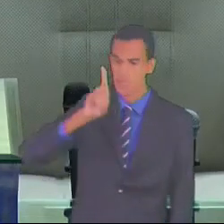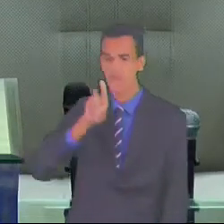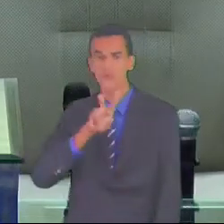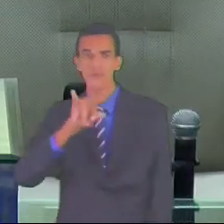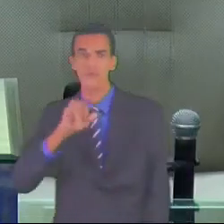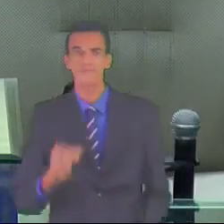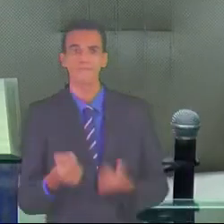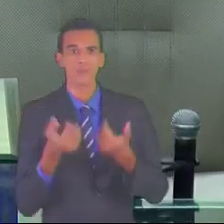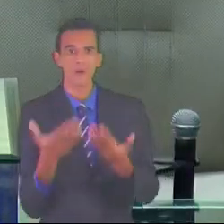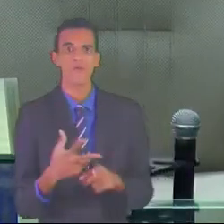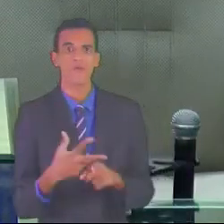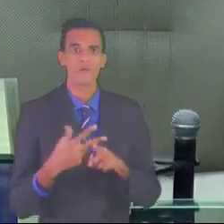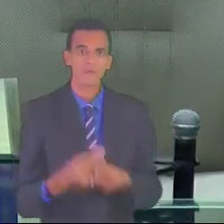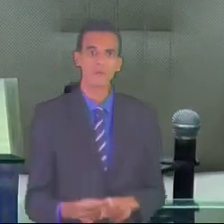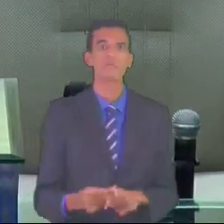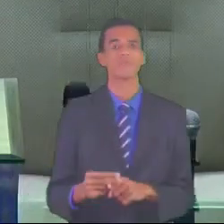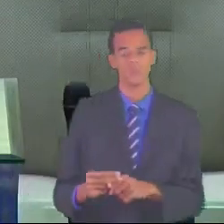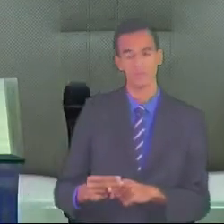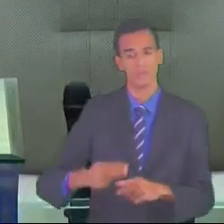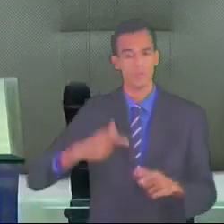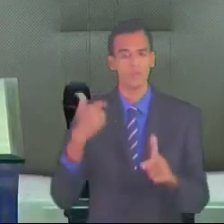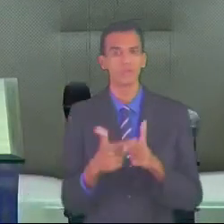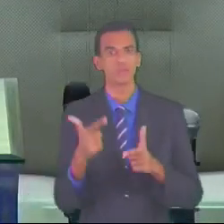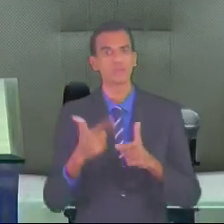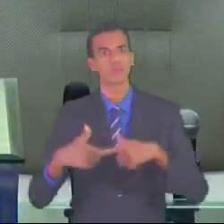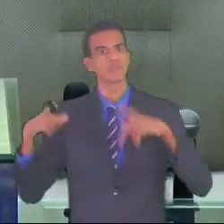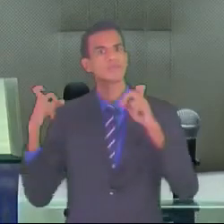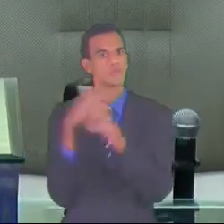dar vitória diante das situações